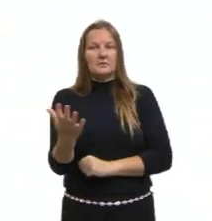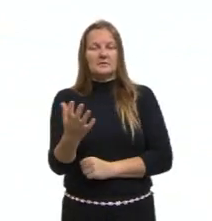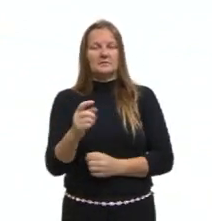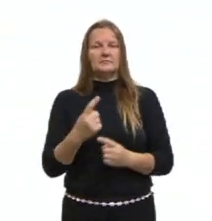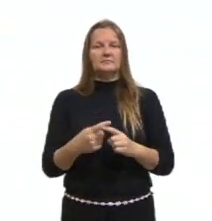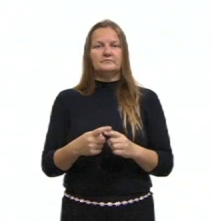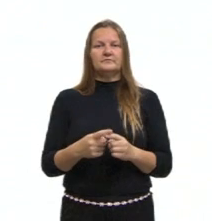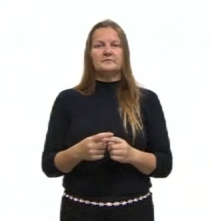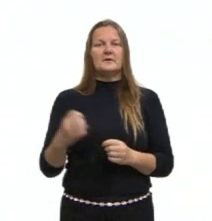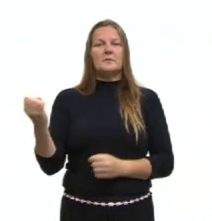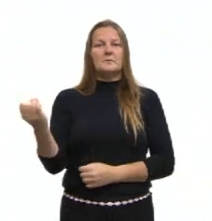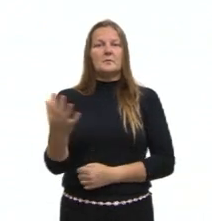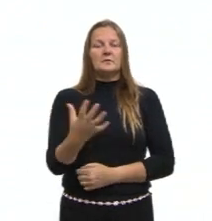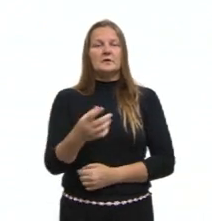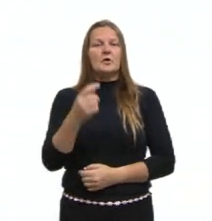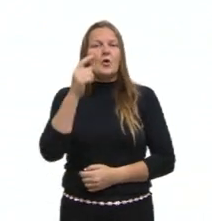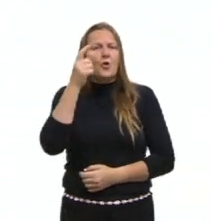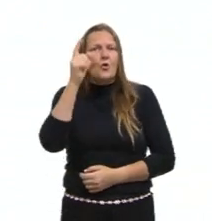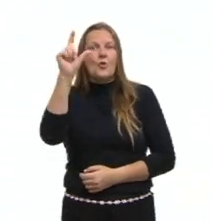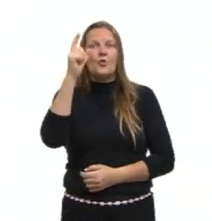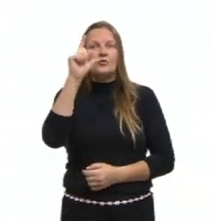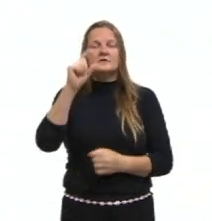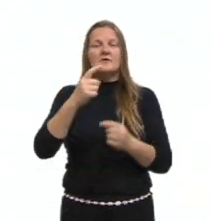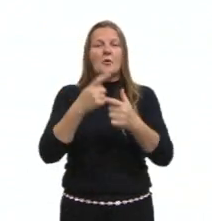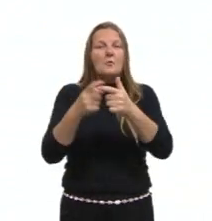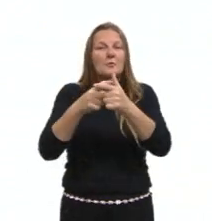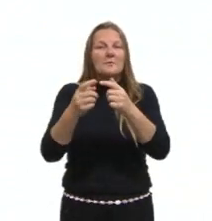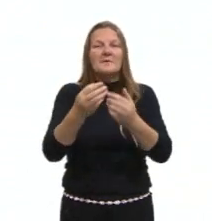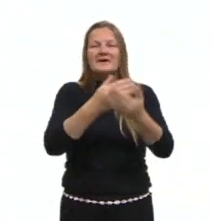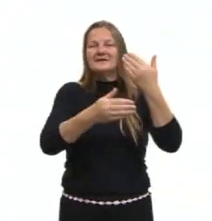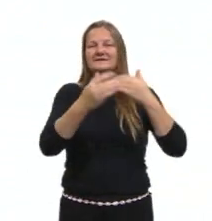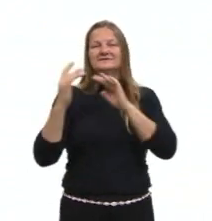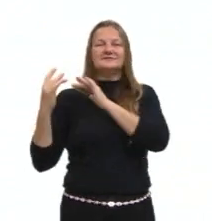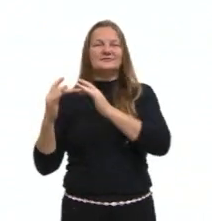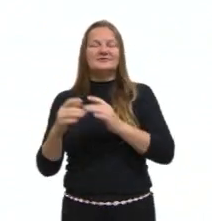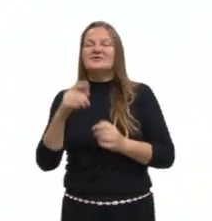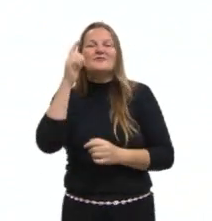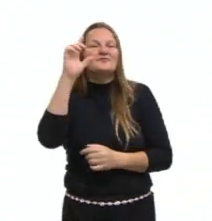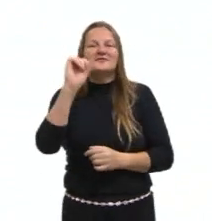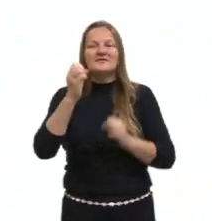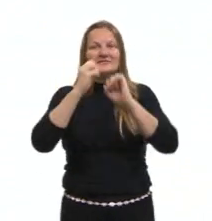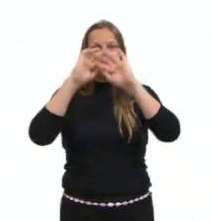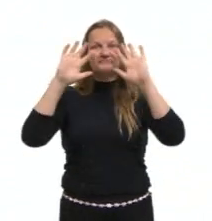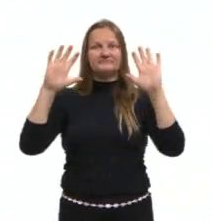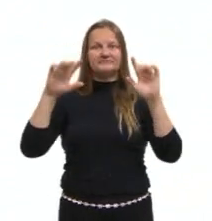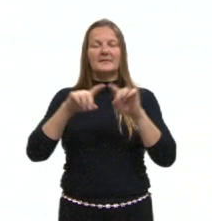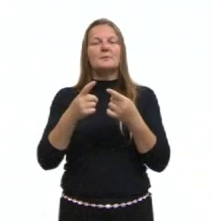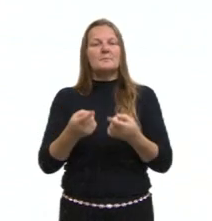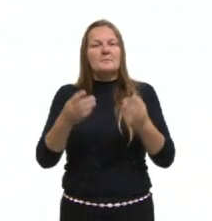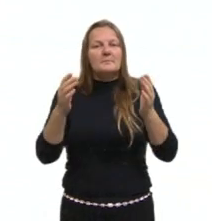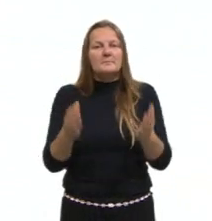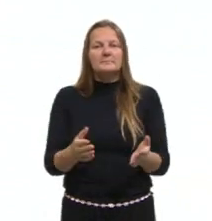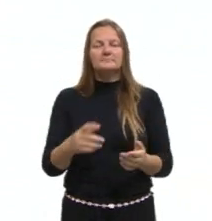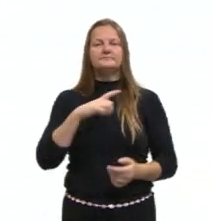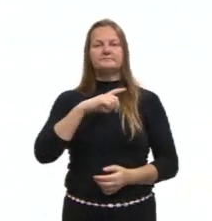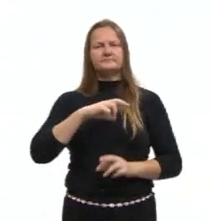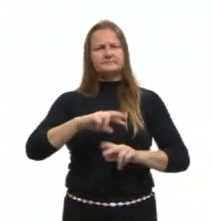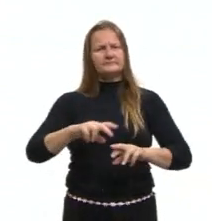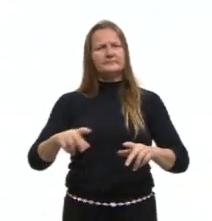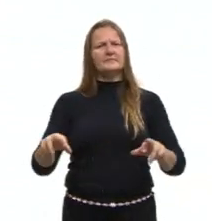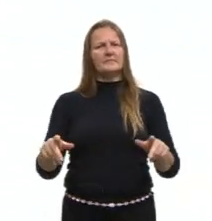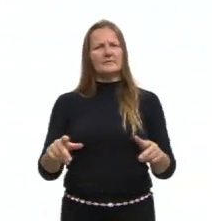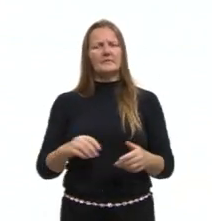que a moderna Conseguiu resolver problemas que a clássica não conseguia mas existem várias